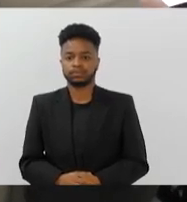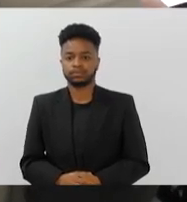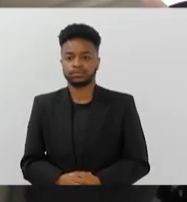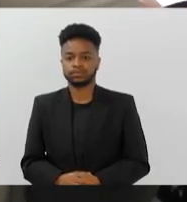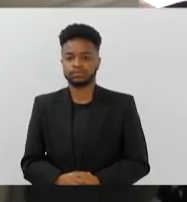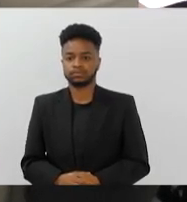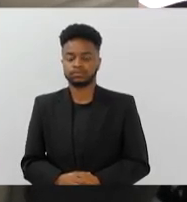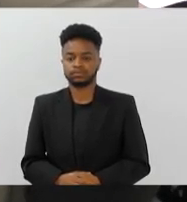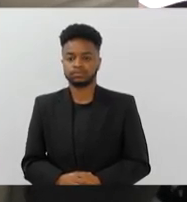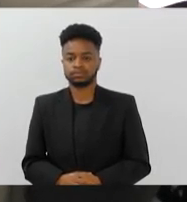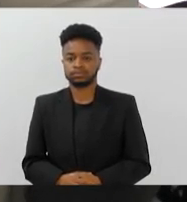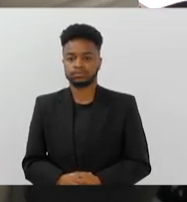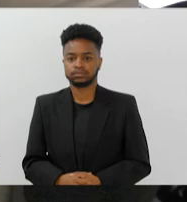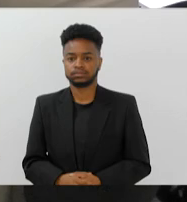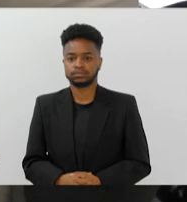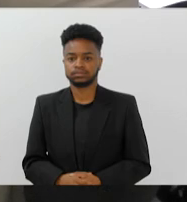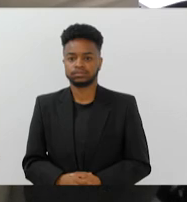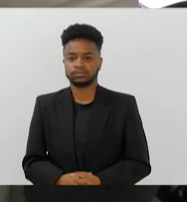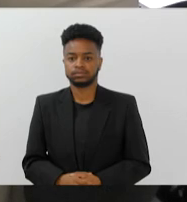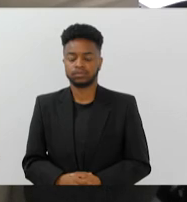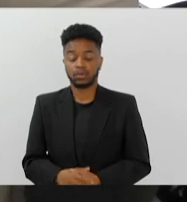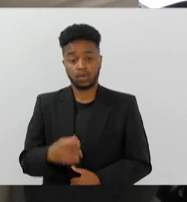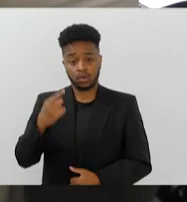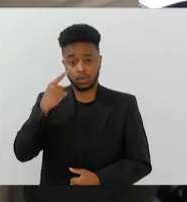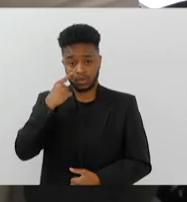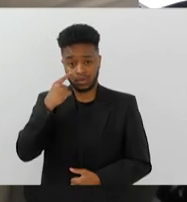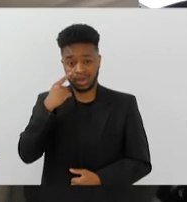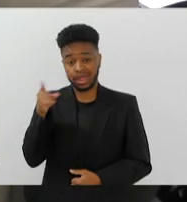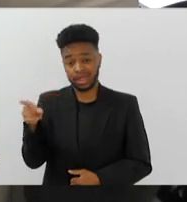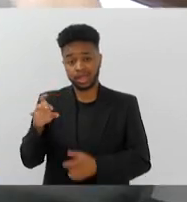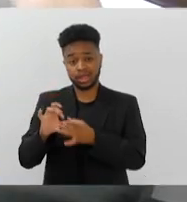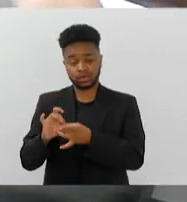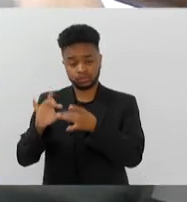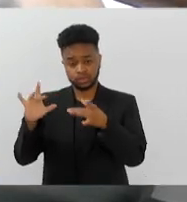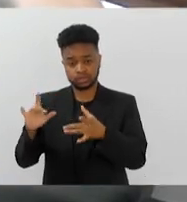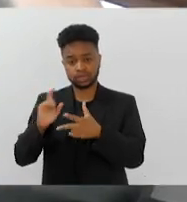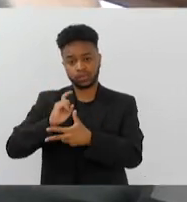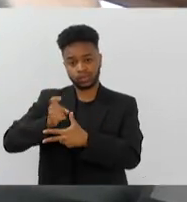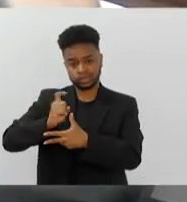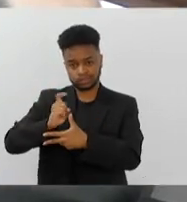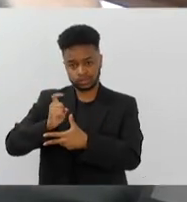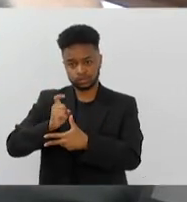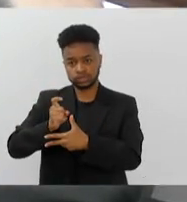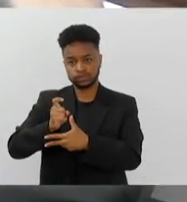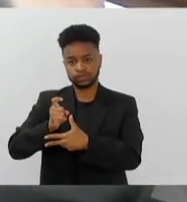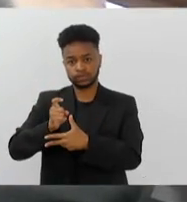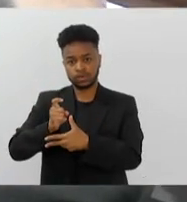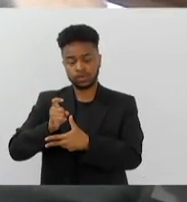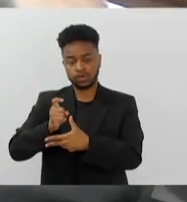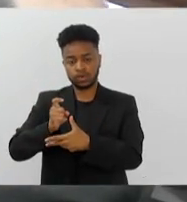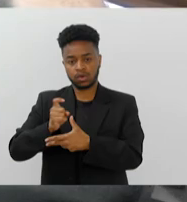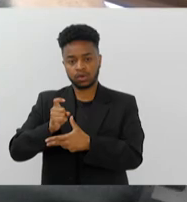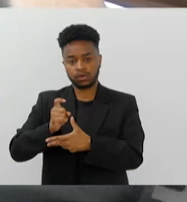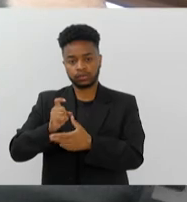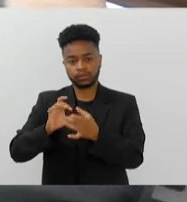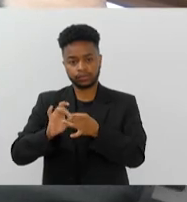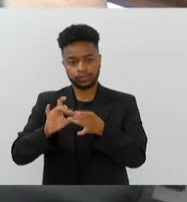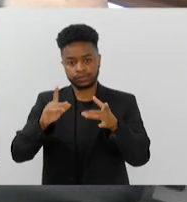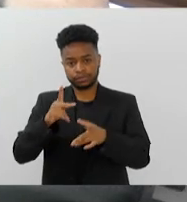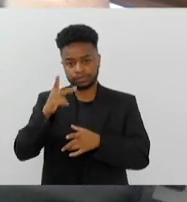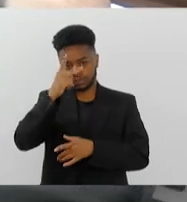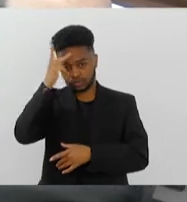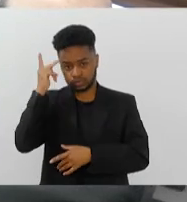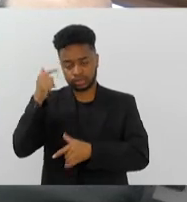Deixa aqui só. Porque olha só, ele está autorizando o Poder Executivo a estabelecer o